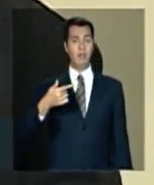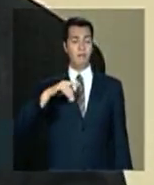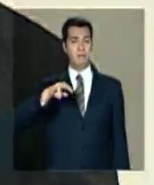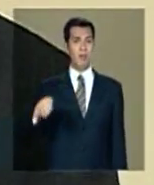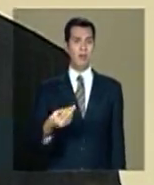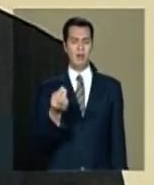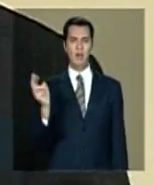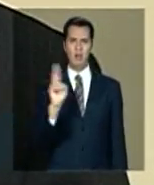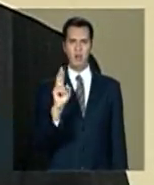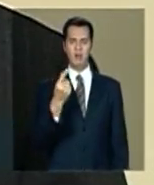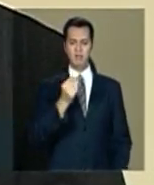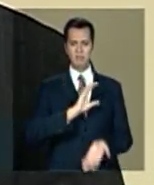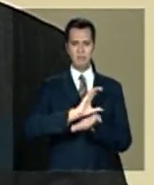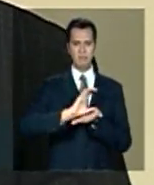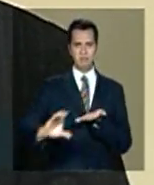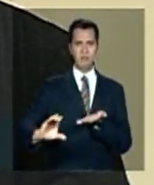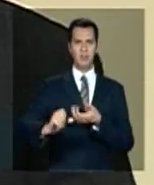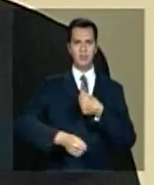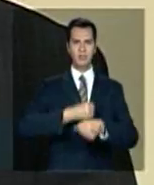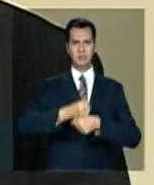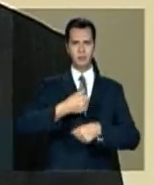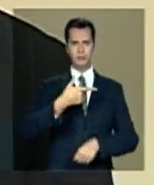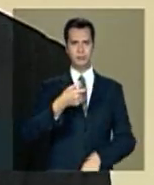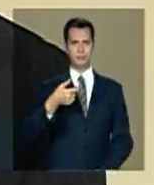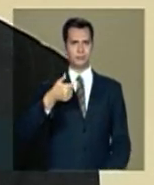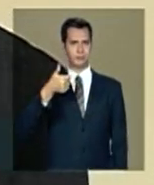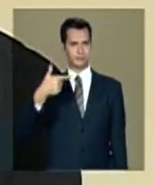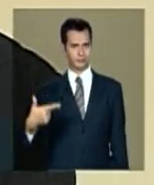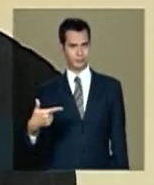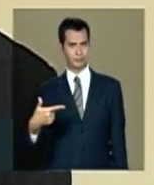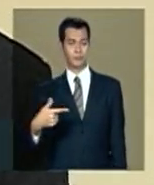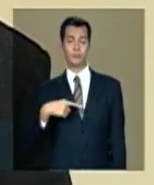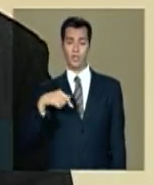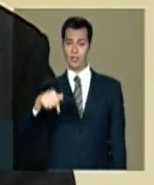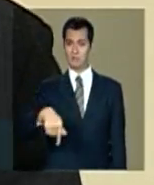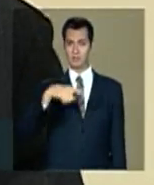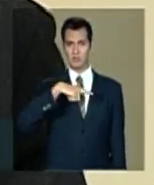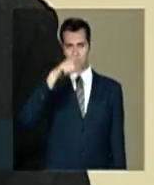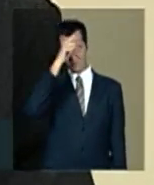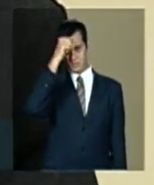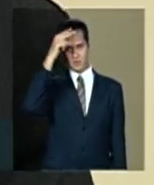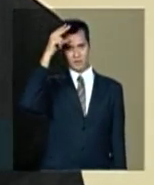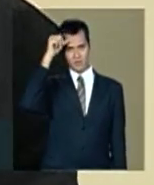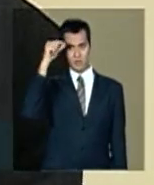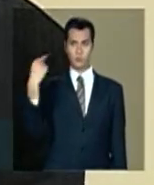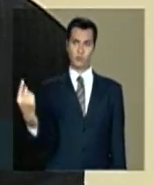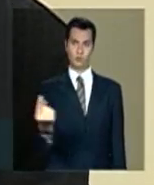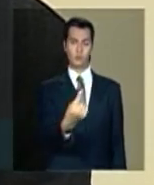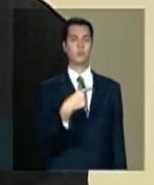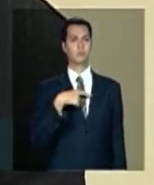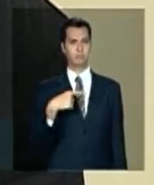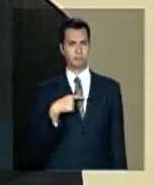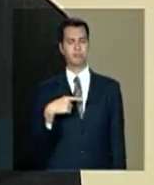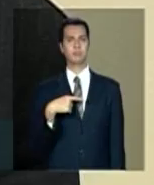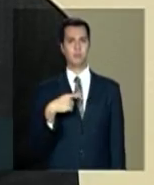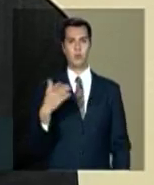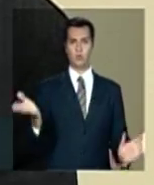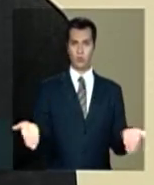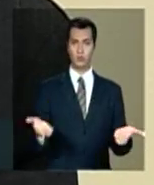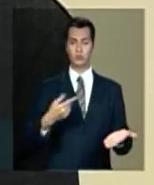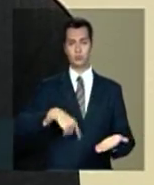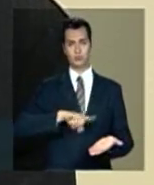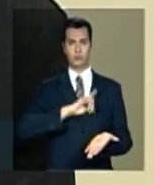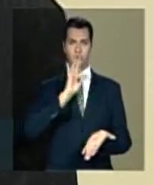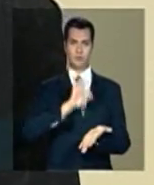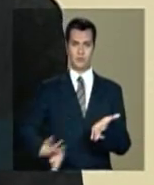2012 não tem que prefeitos que representa essas cinco regiões do Estado de Minas Gerais que nós vamos poder assinar essa portaria